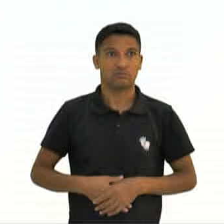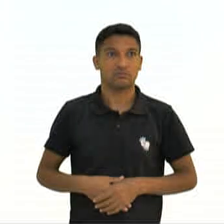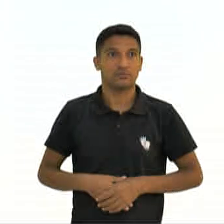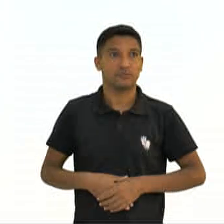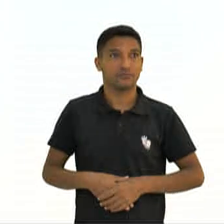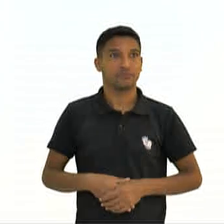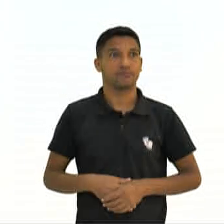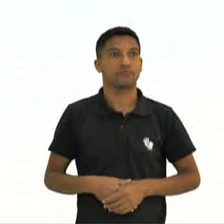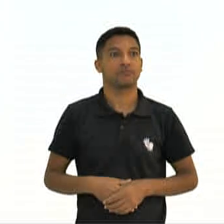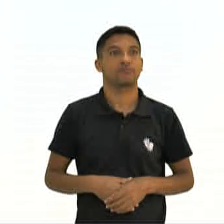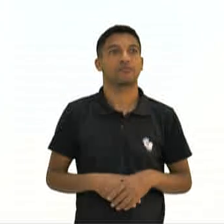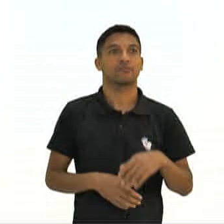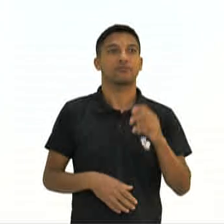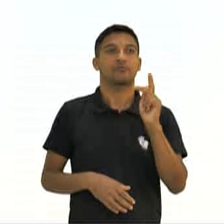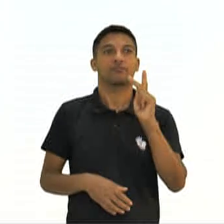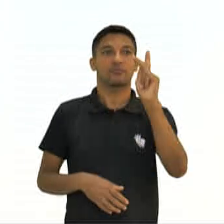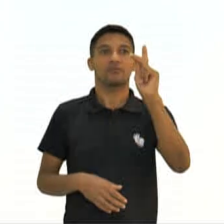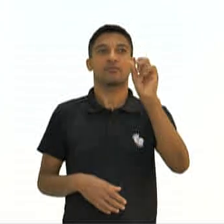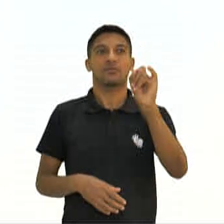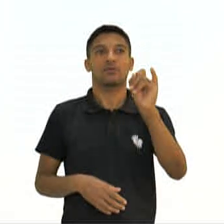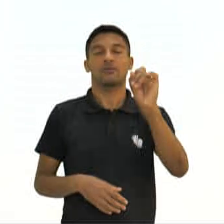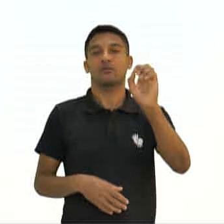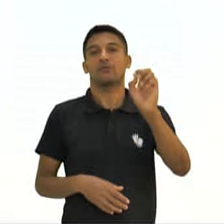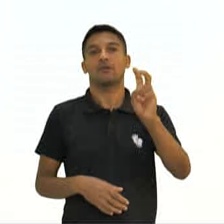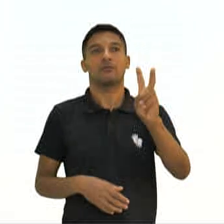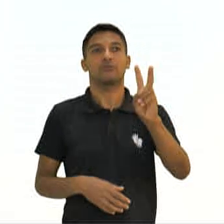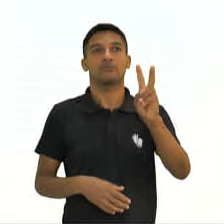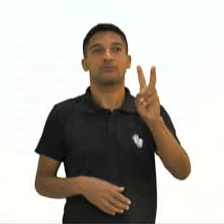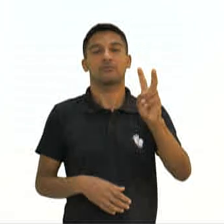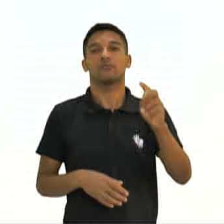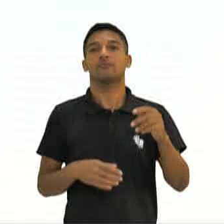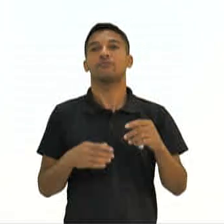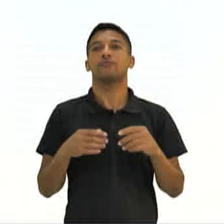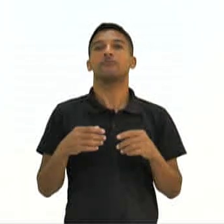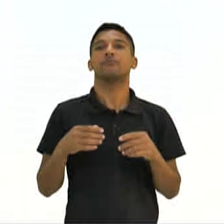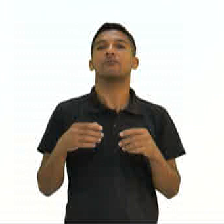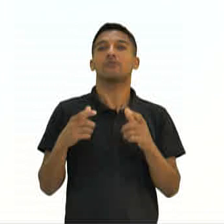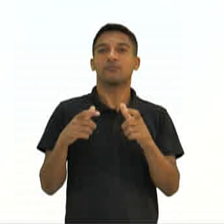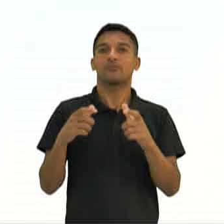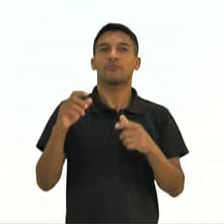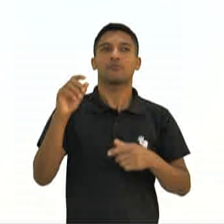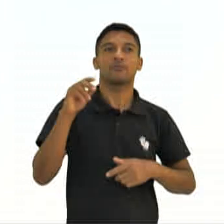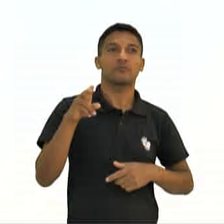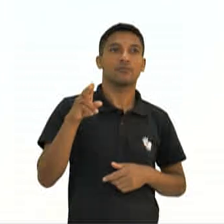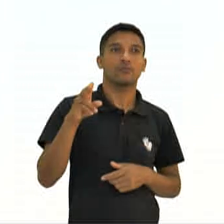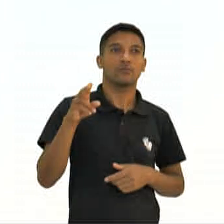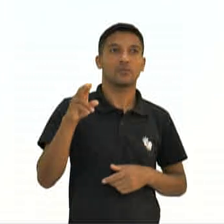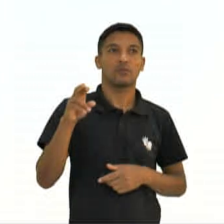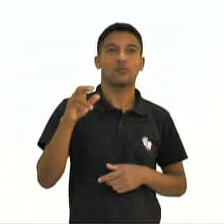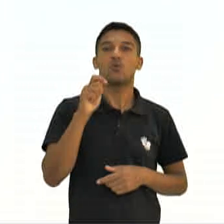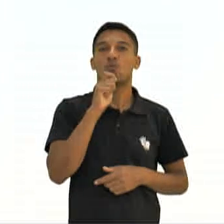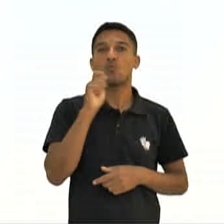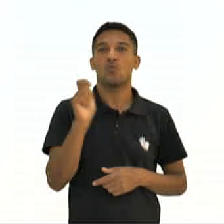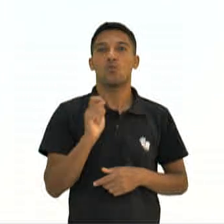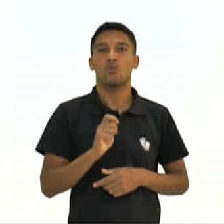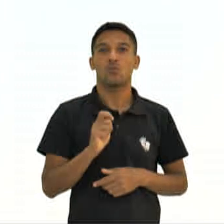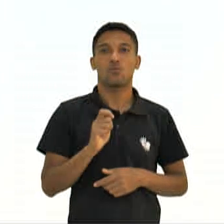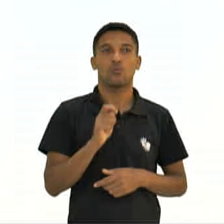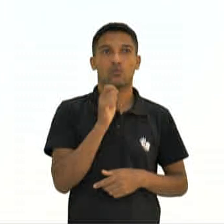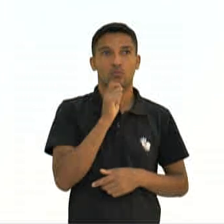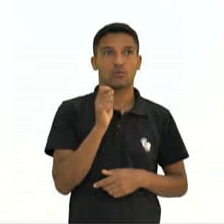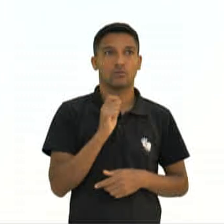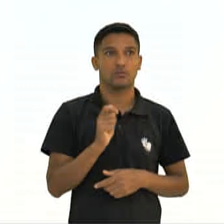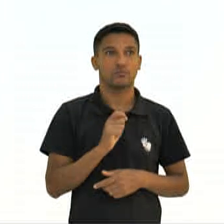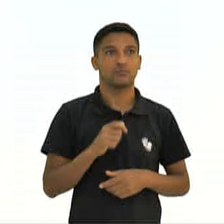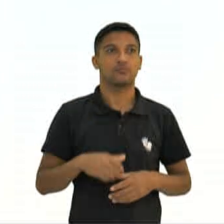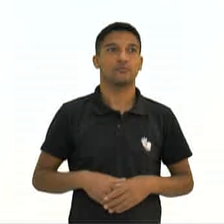Kiev, na Ucrânia, aqui os conflitos são muito grandes por conta da influência da Rússia, né? Uma disputa que vem nos últimos anos pela região